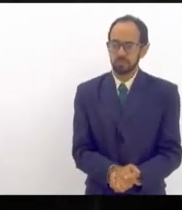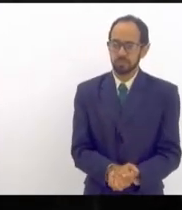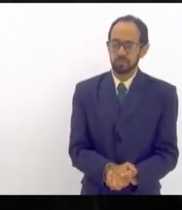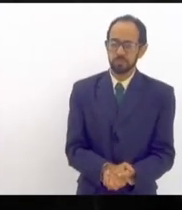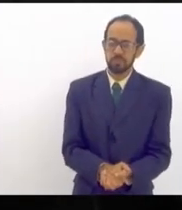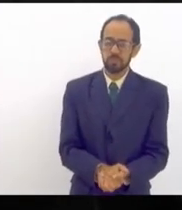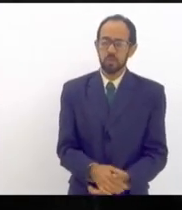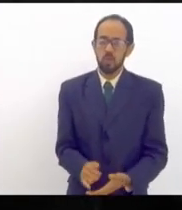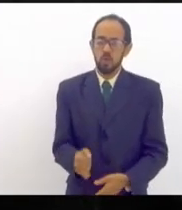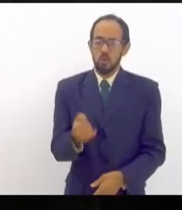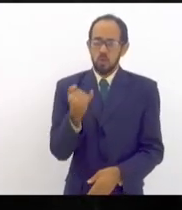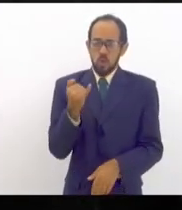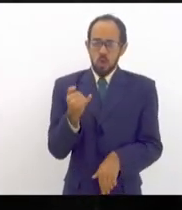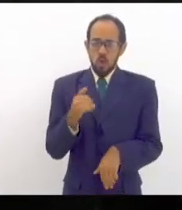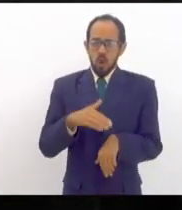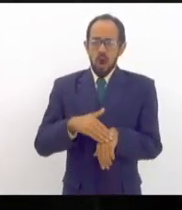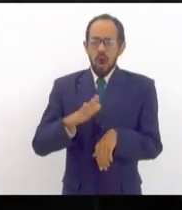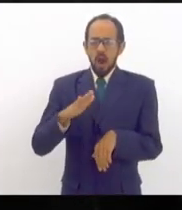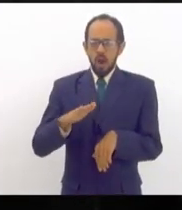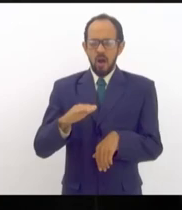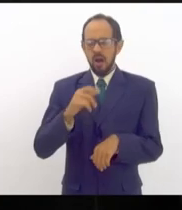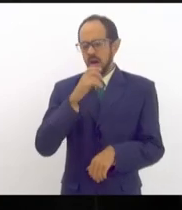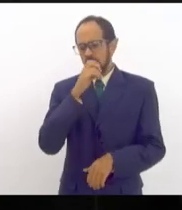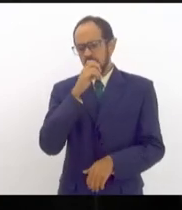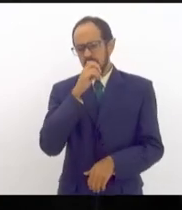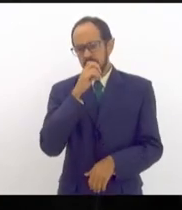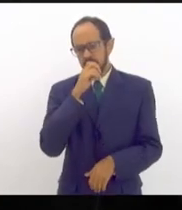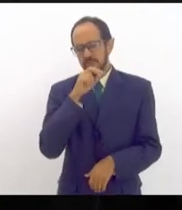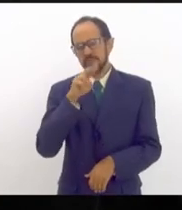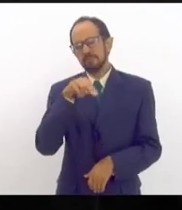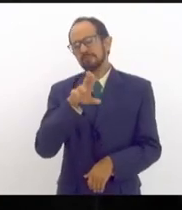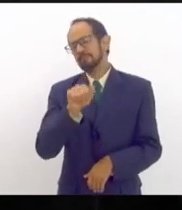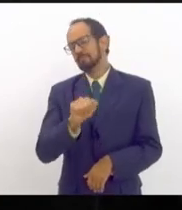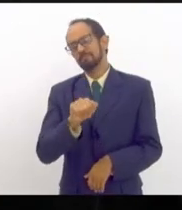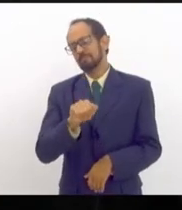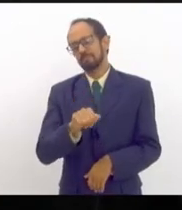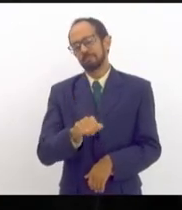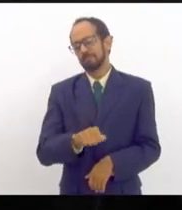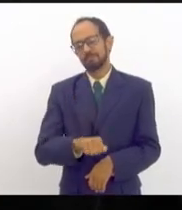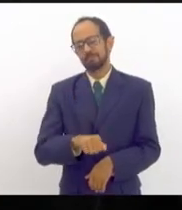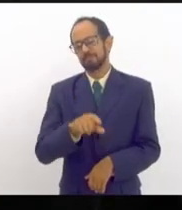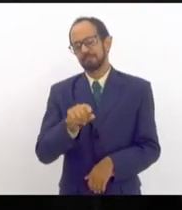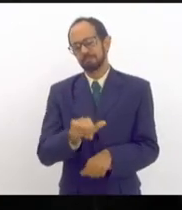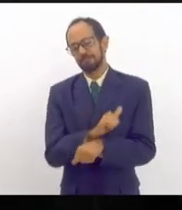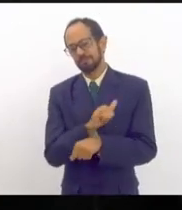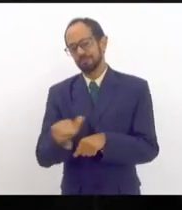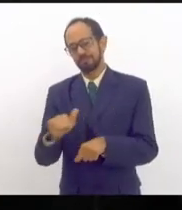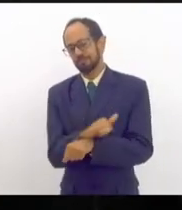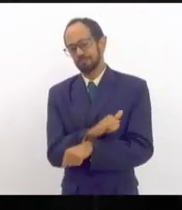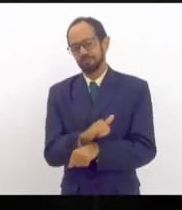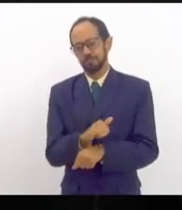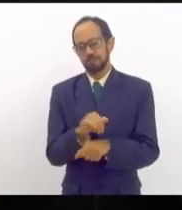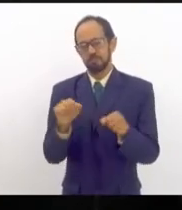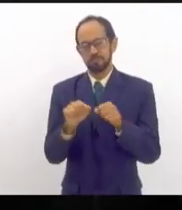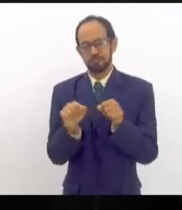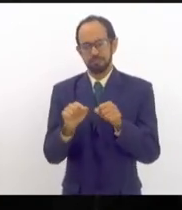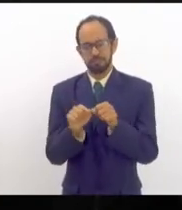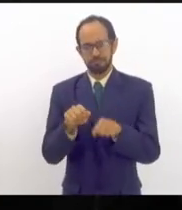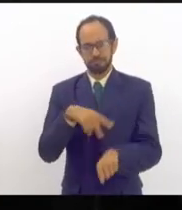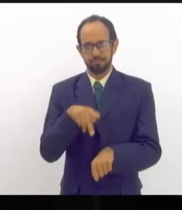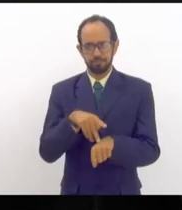juro alto nunca foi forma de fazer um país crescer